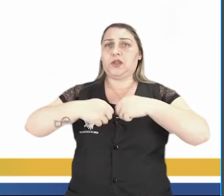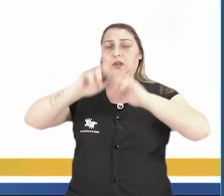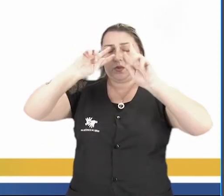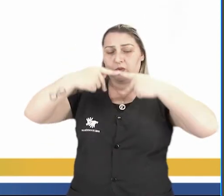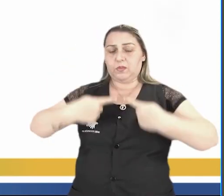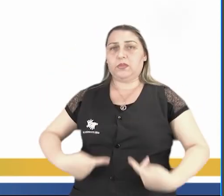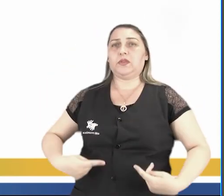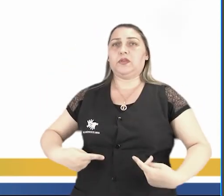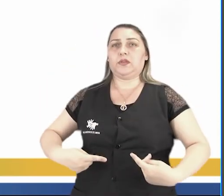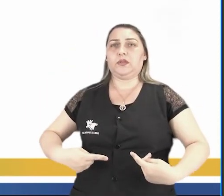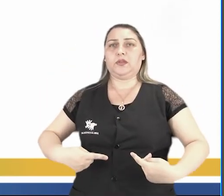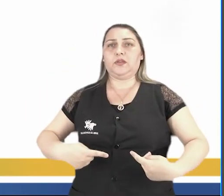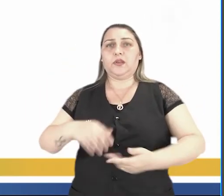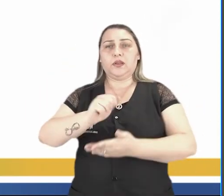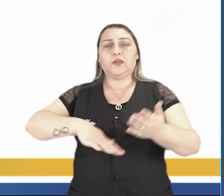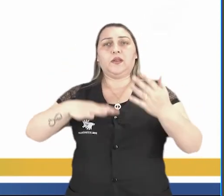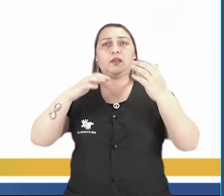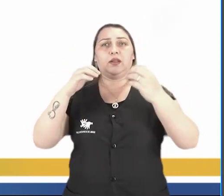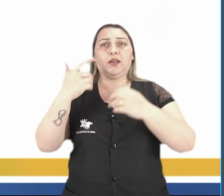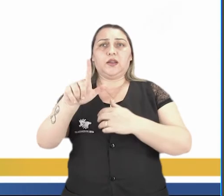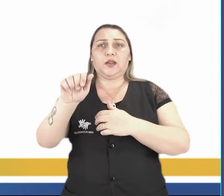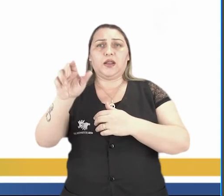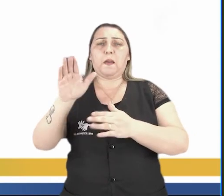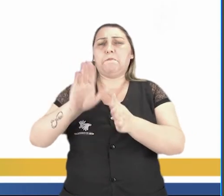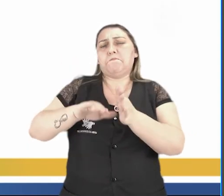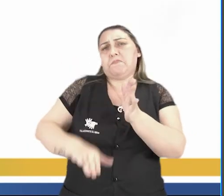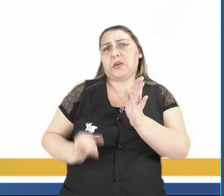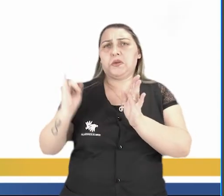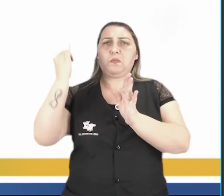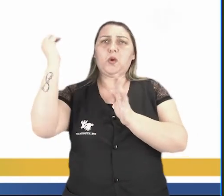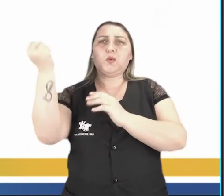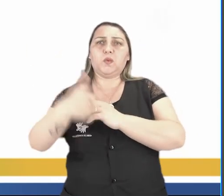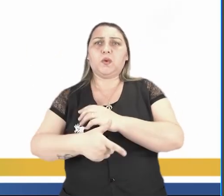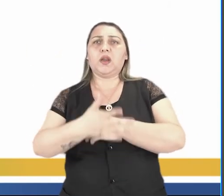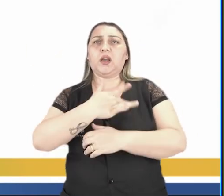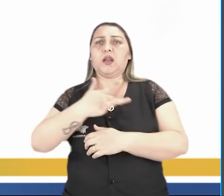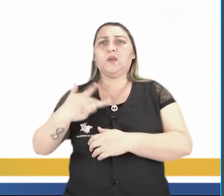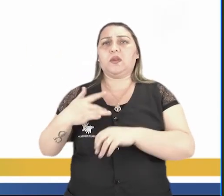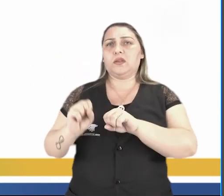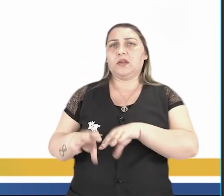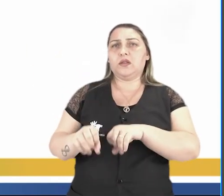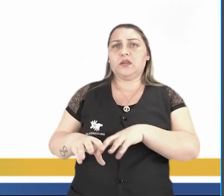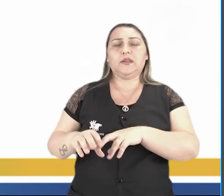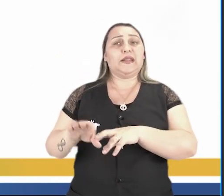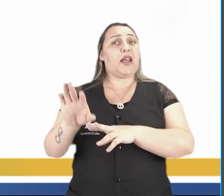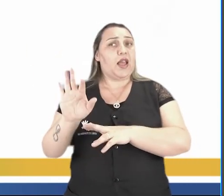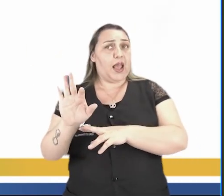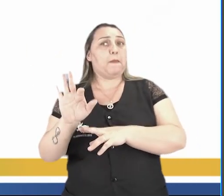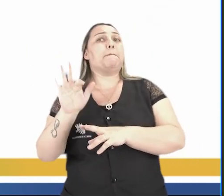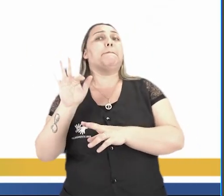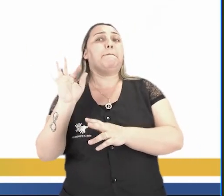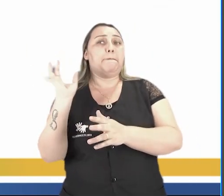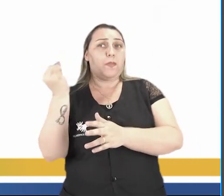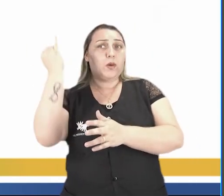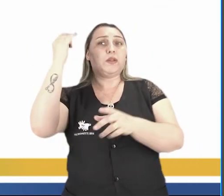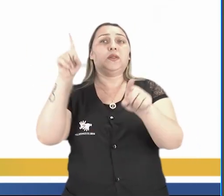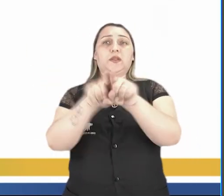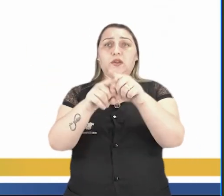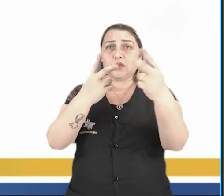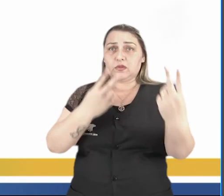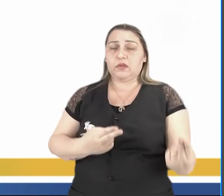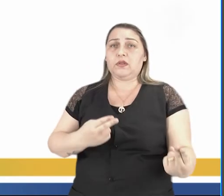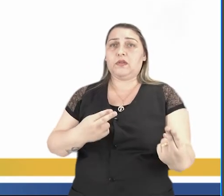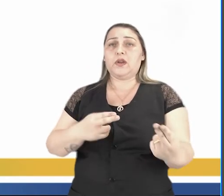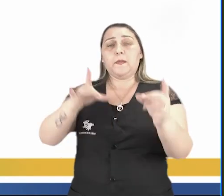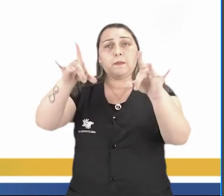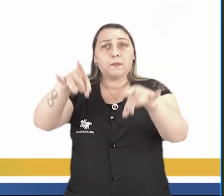humanas, as atividades de lazer elas são menos importantes que a educação e a saúde. Não, elas são tão importantes quanto.